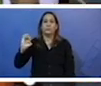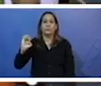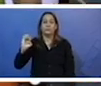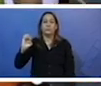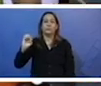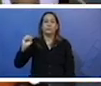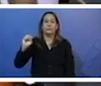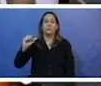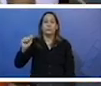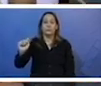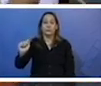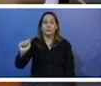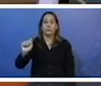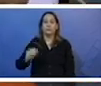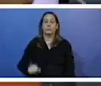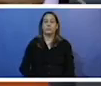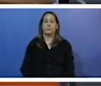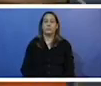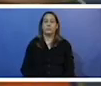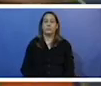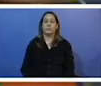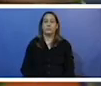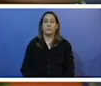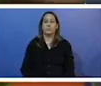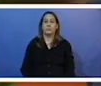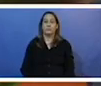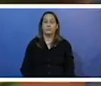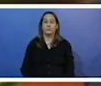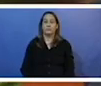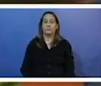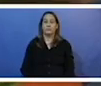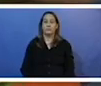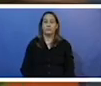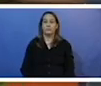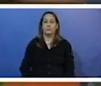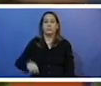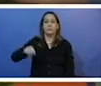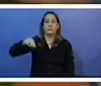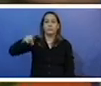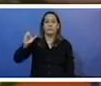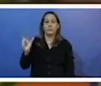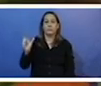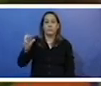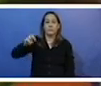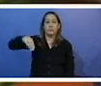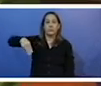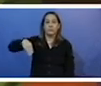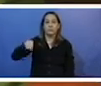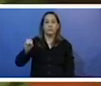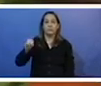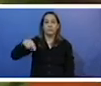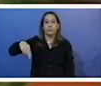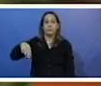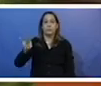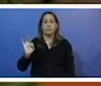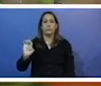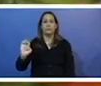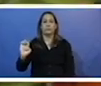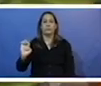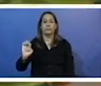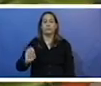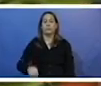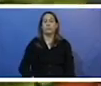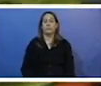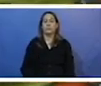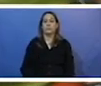Surpre. Ó, pre. O pre é a sílaba mais forte. Monte. Vamos